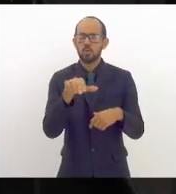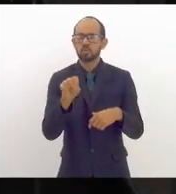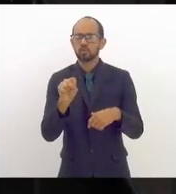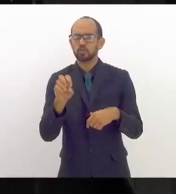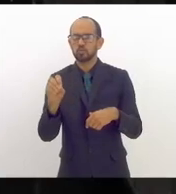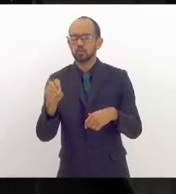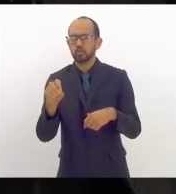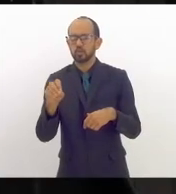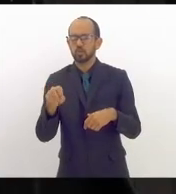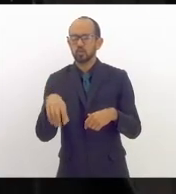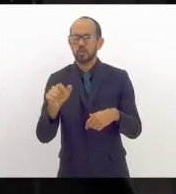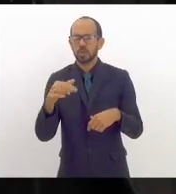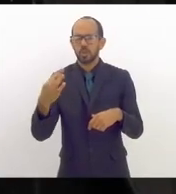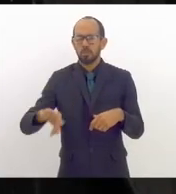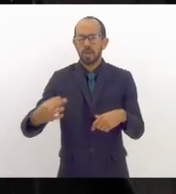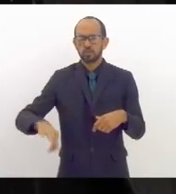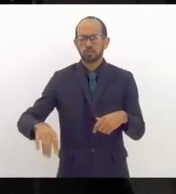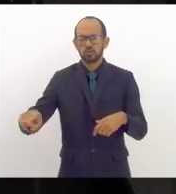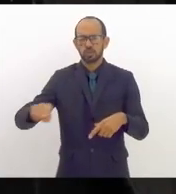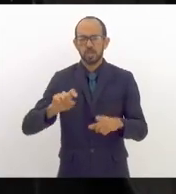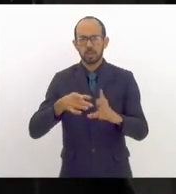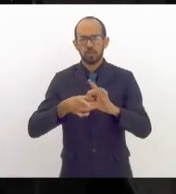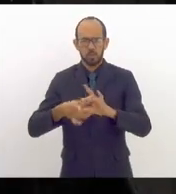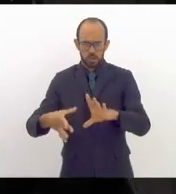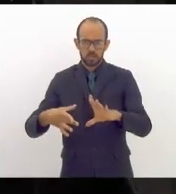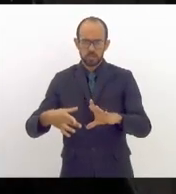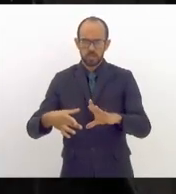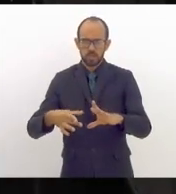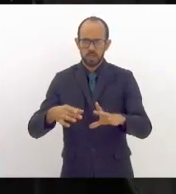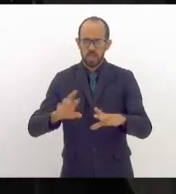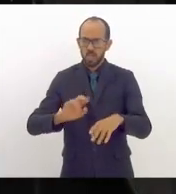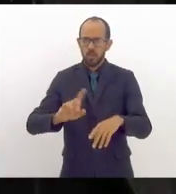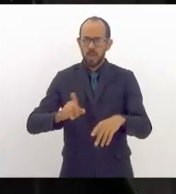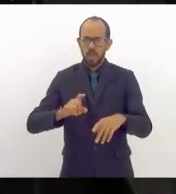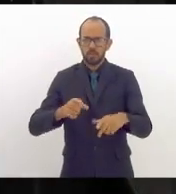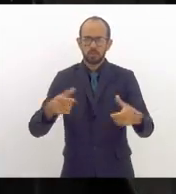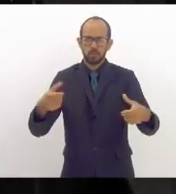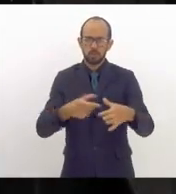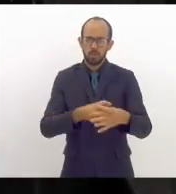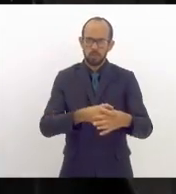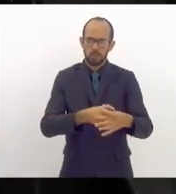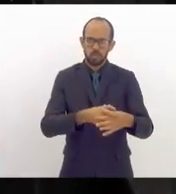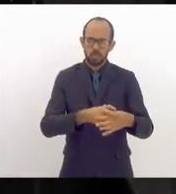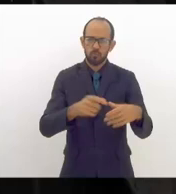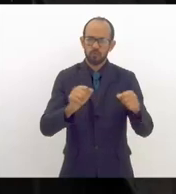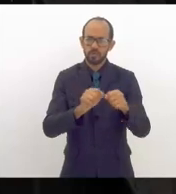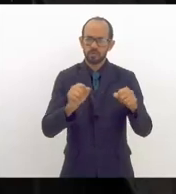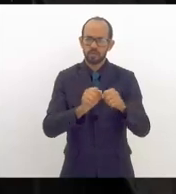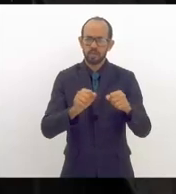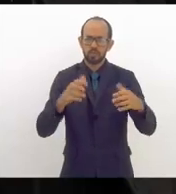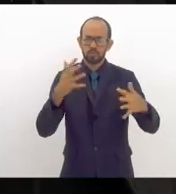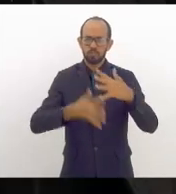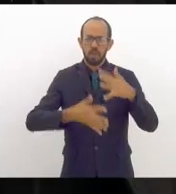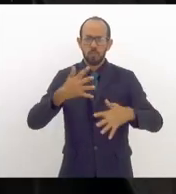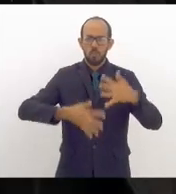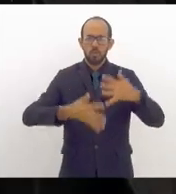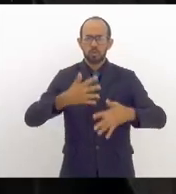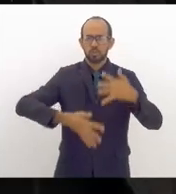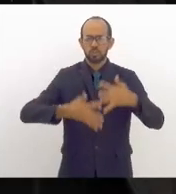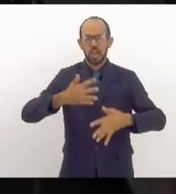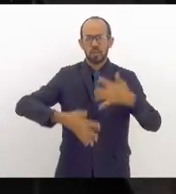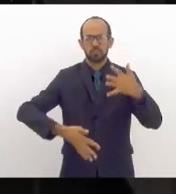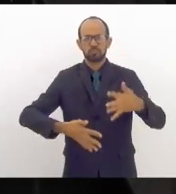não importa que seja um pequeno número não importa que estejam fazendo a palavra que eles adoram até